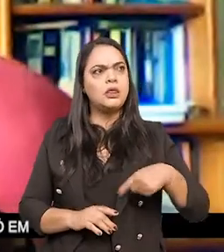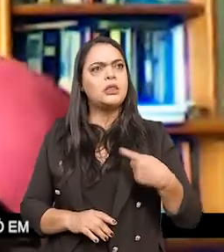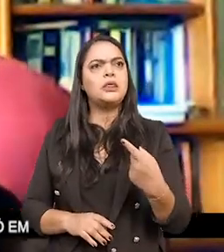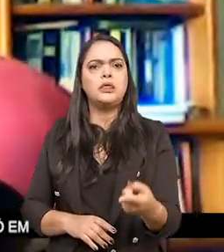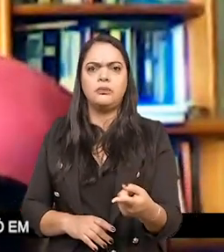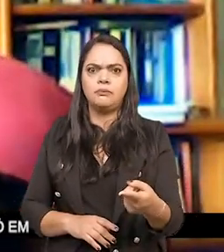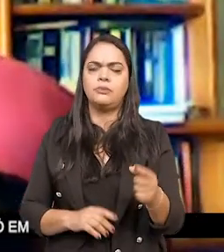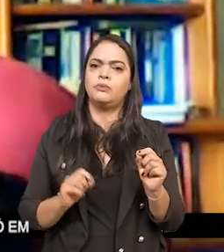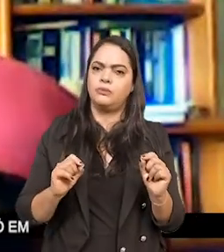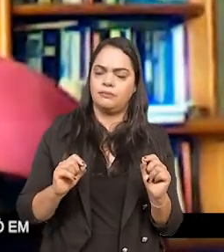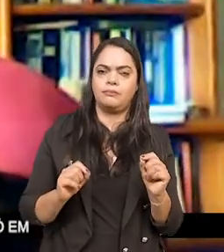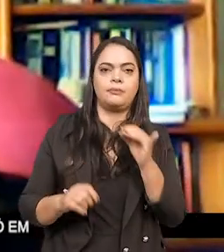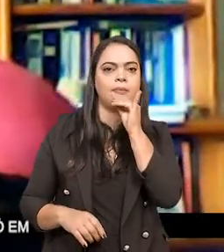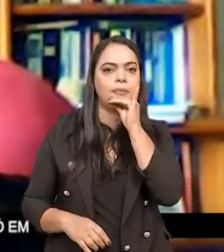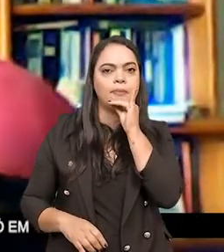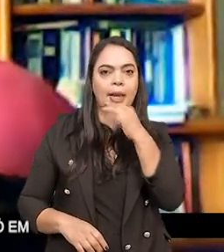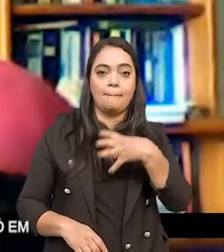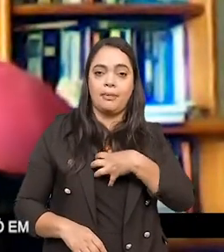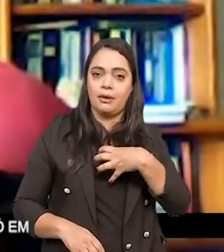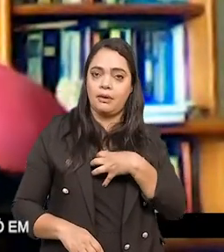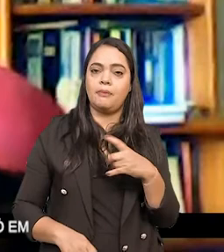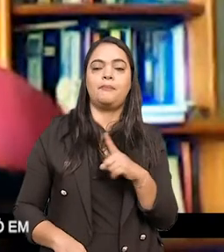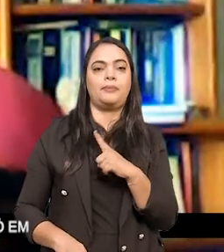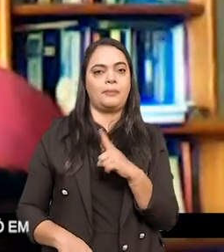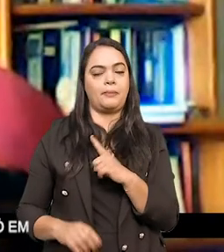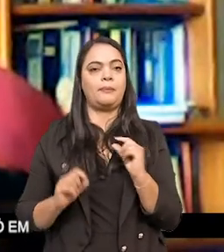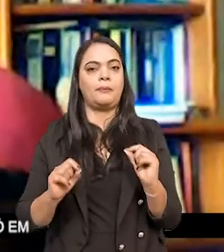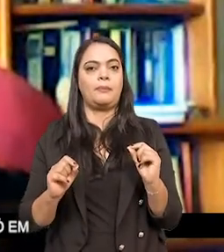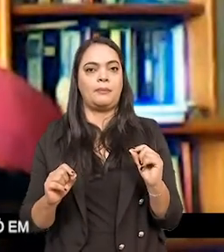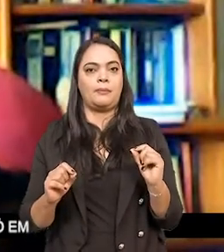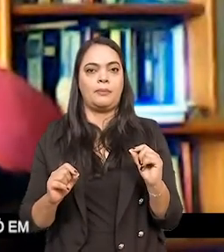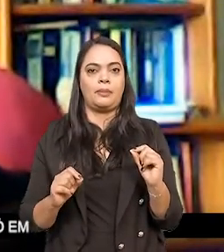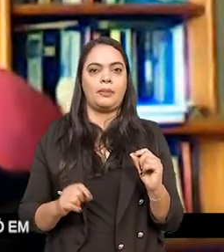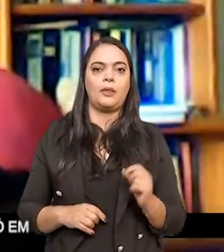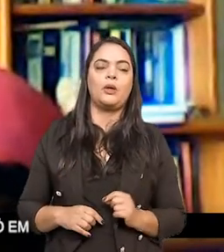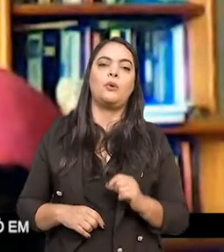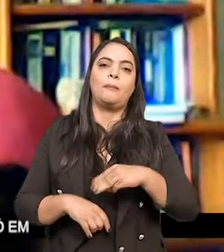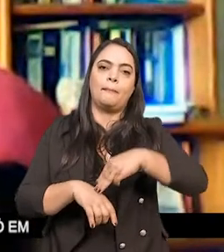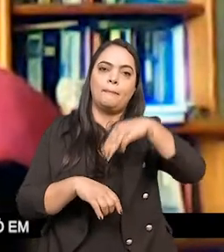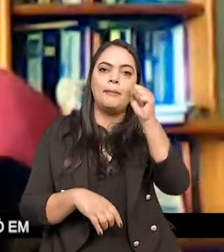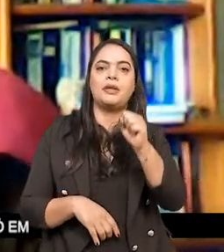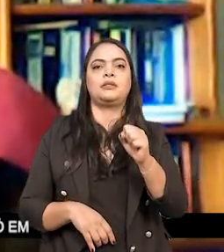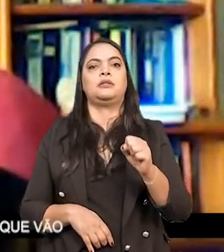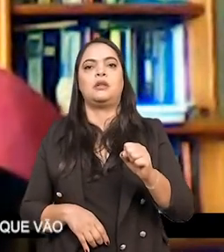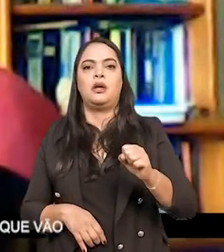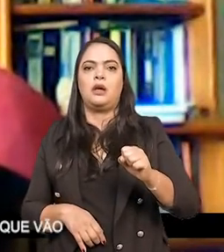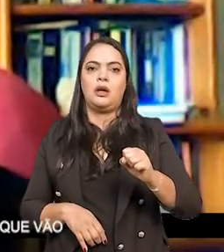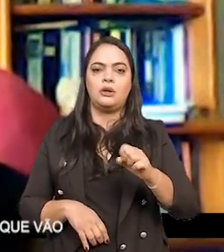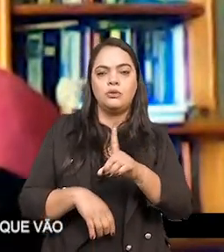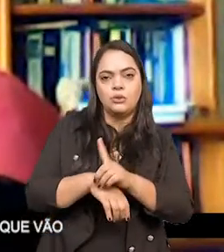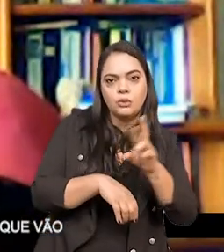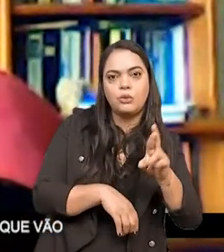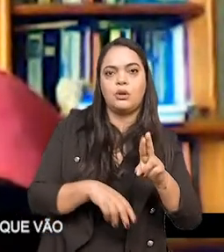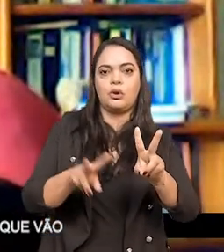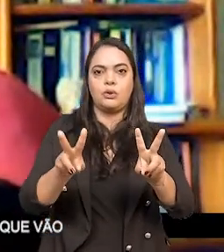Depois disso, por exemplo, na Bahia, tem atualmente um NEIM, é um mestrado, doutorado só em